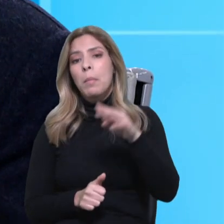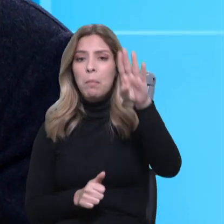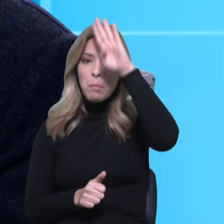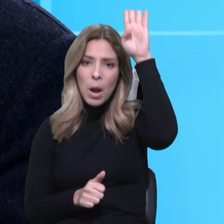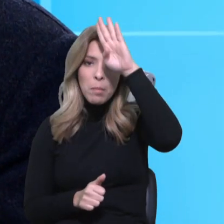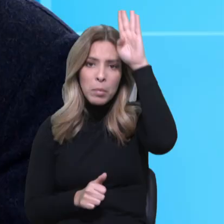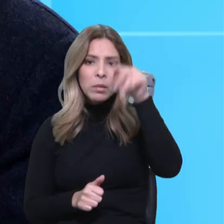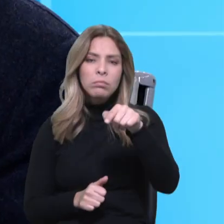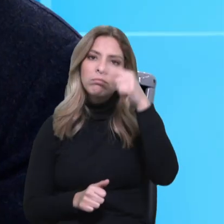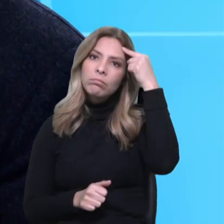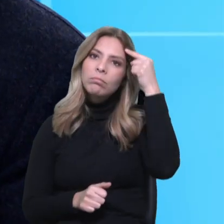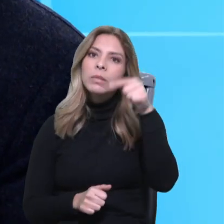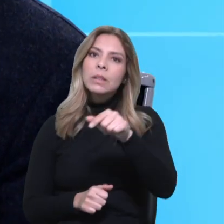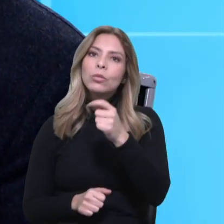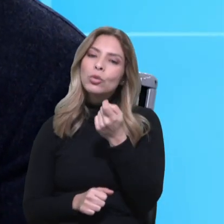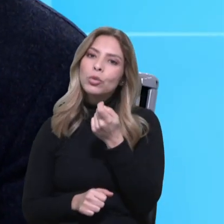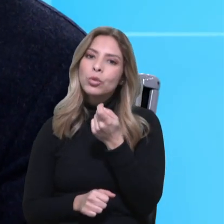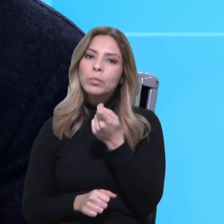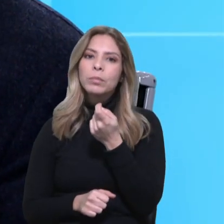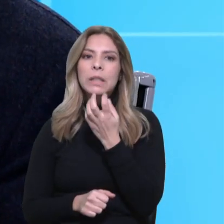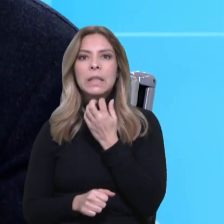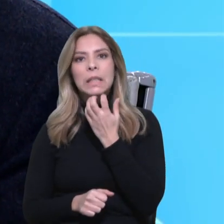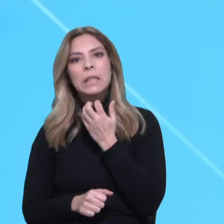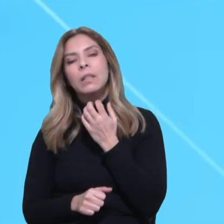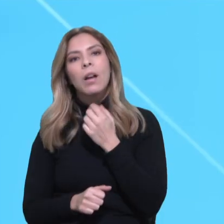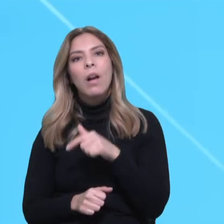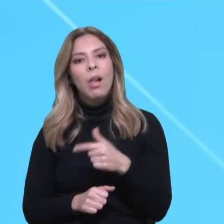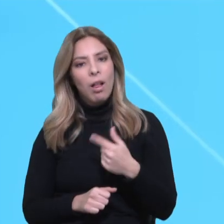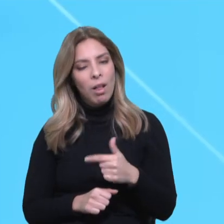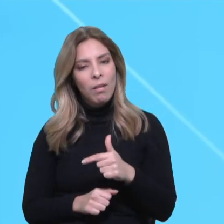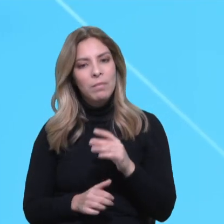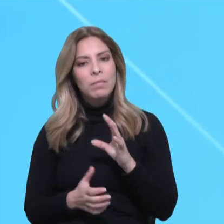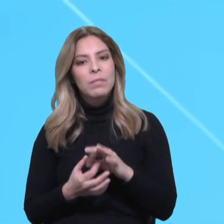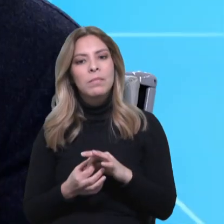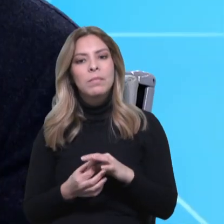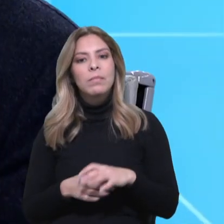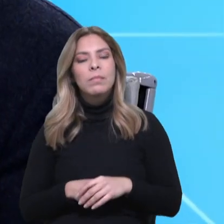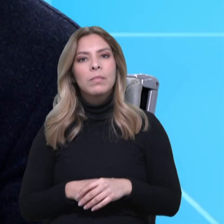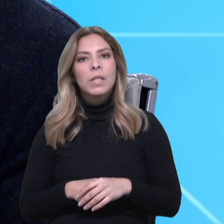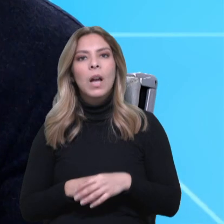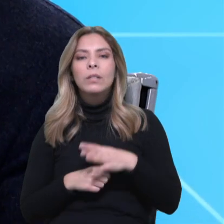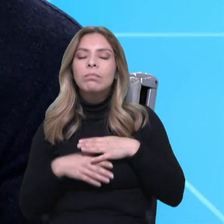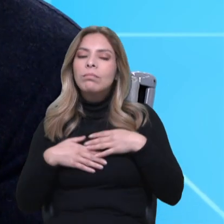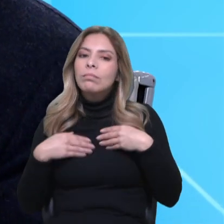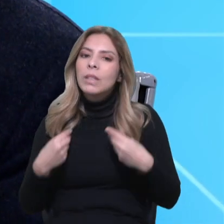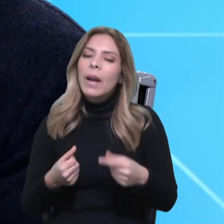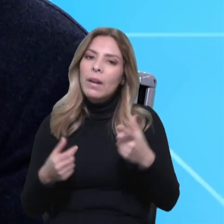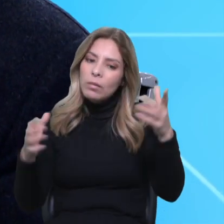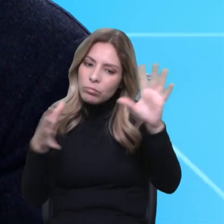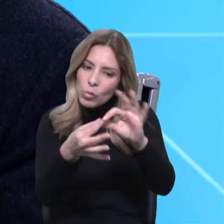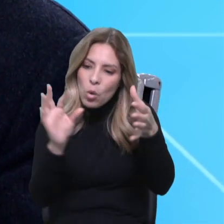um bocadinho a perceber este conceito de harmonia, que é esta coisa, de facto, que é o Espírito que liga as partes, não